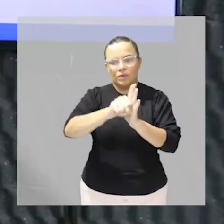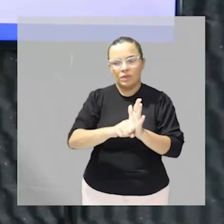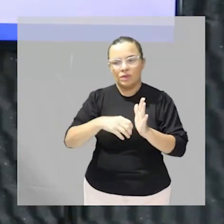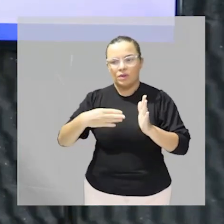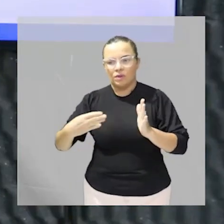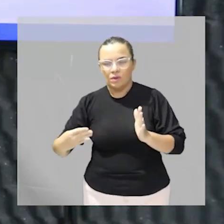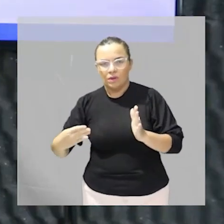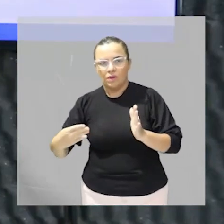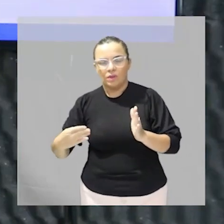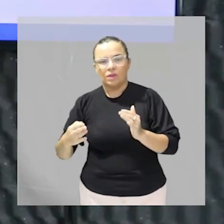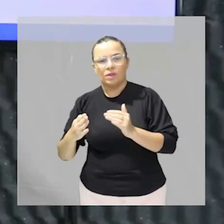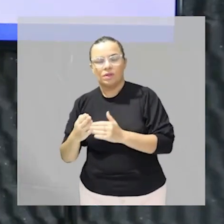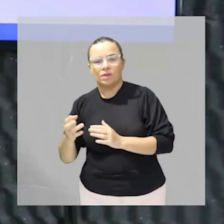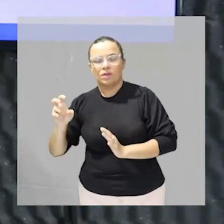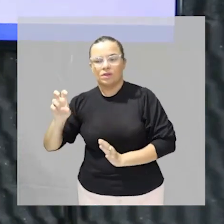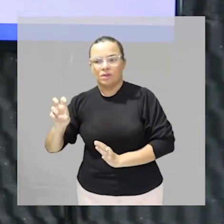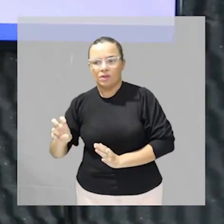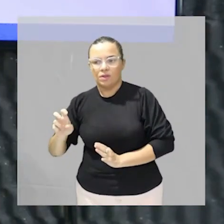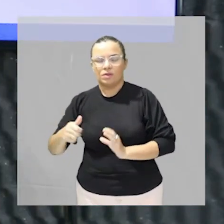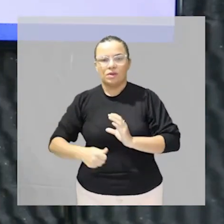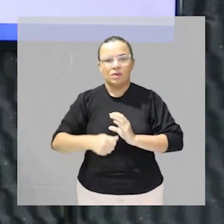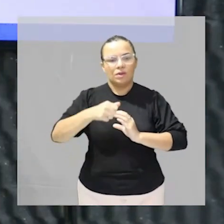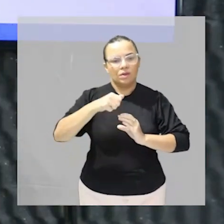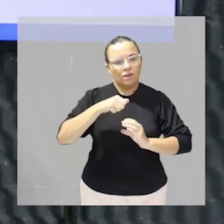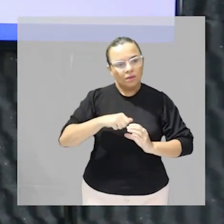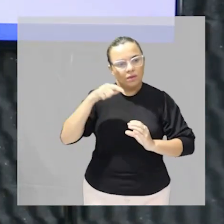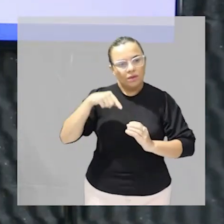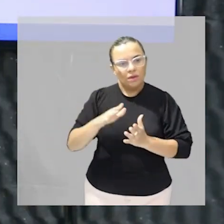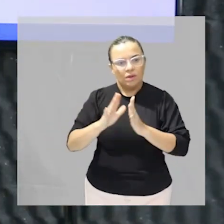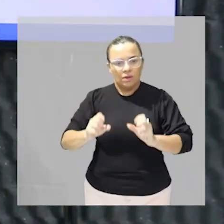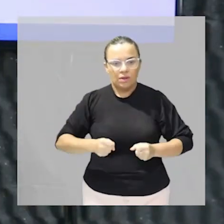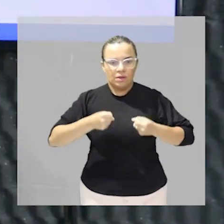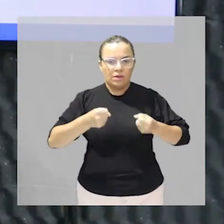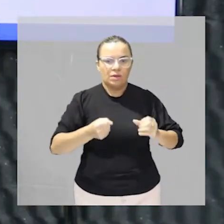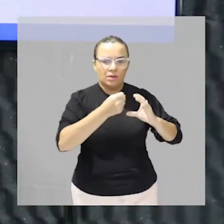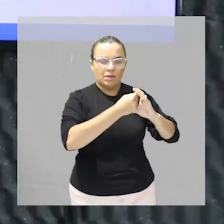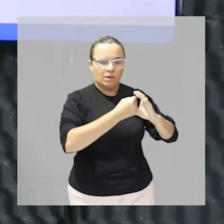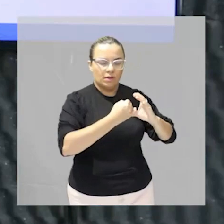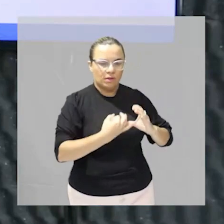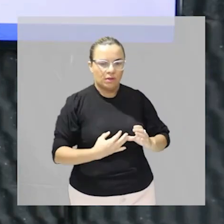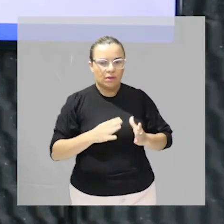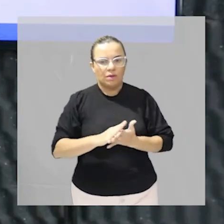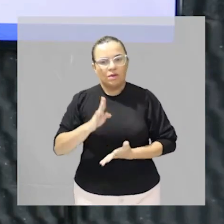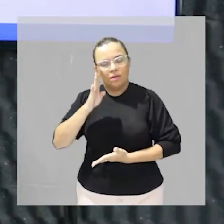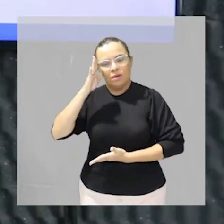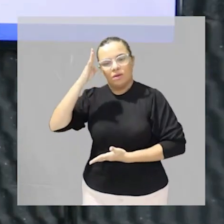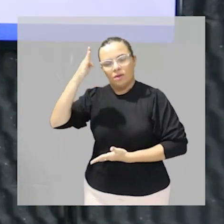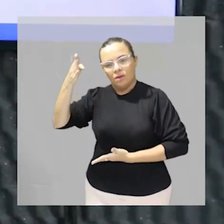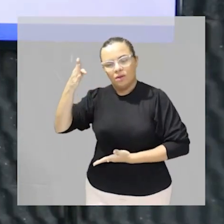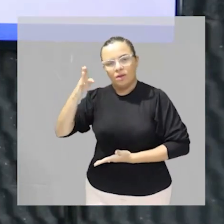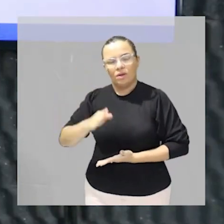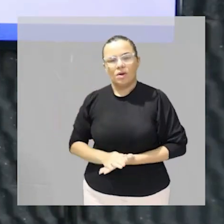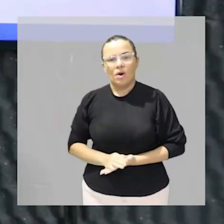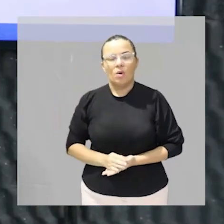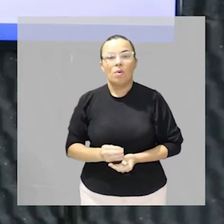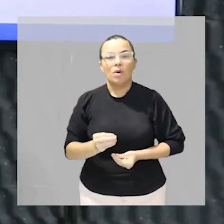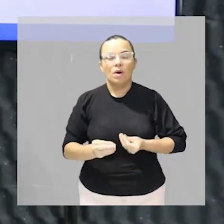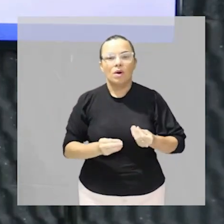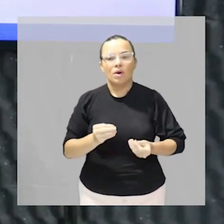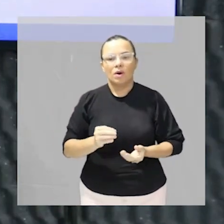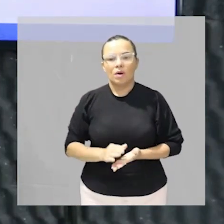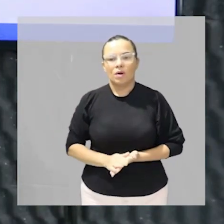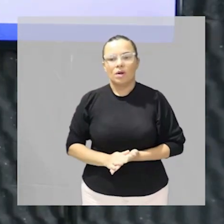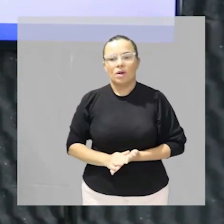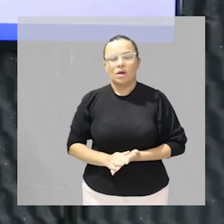e V a.C., pode ser caracterizada fundamentalmente como